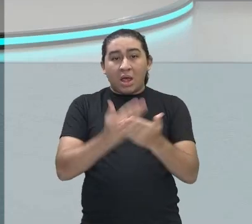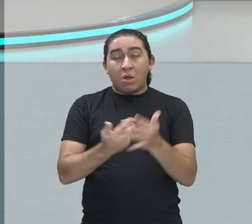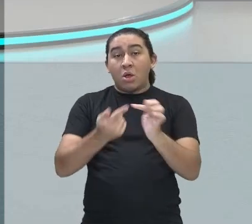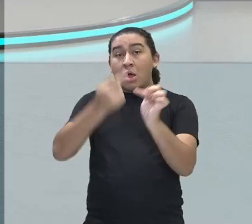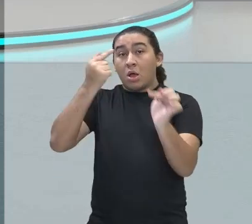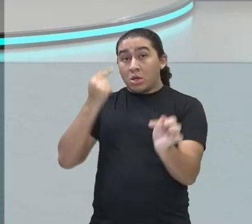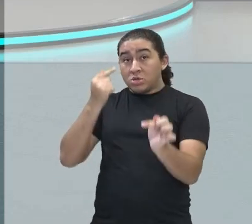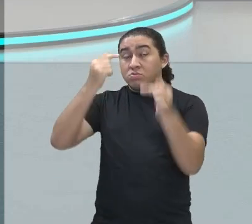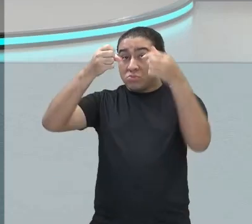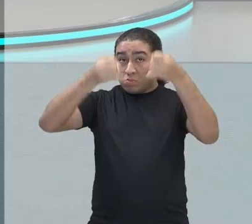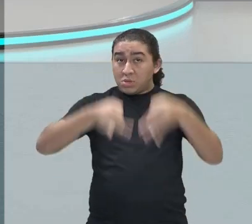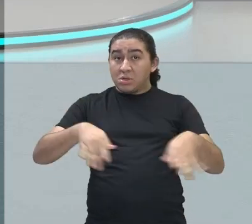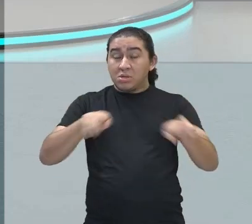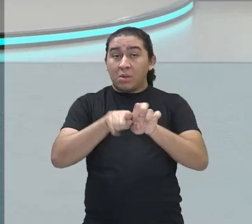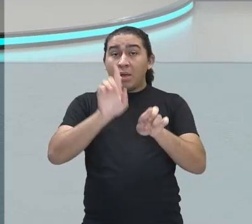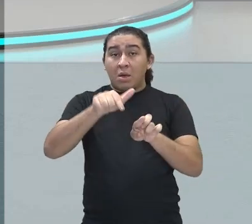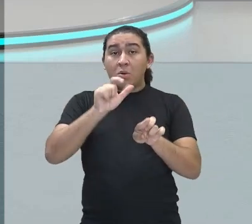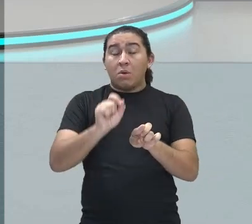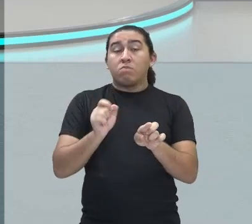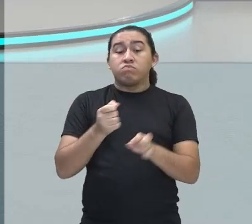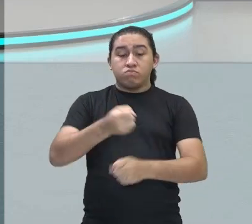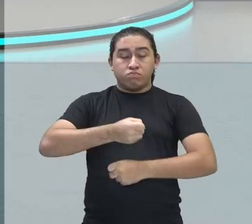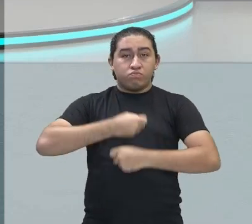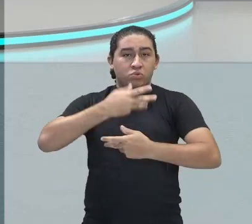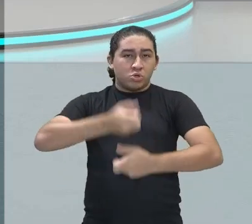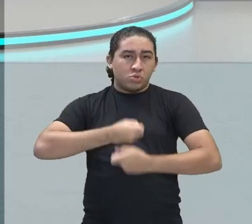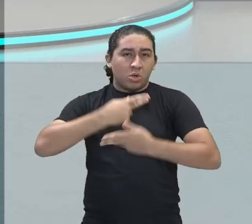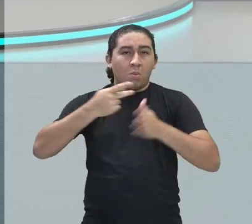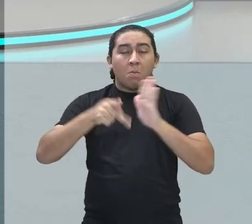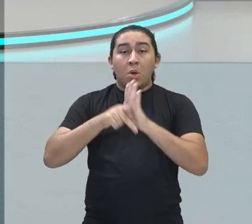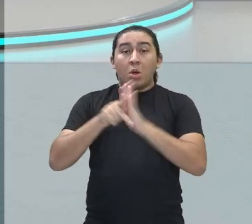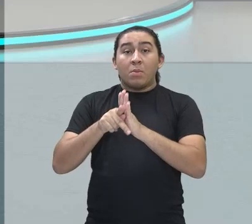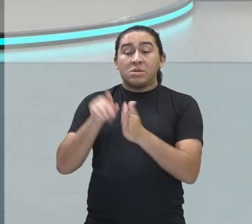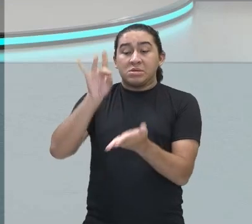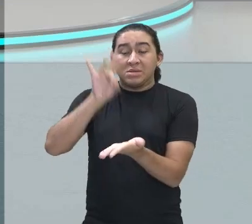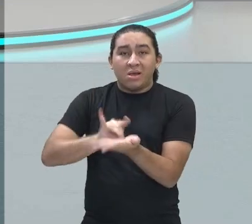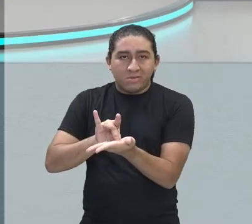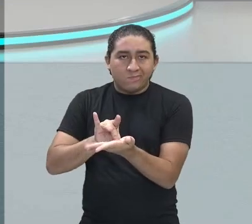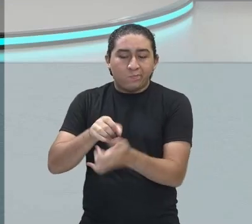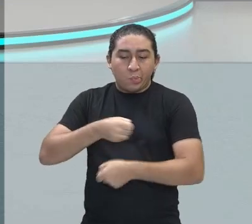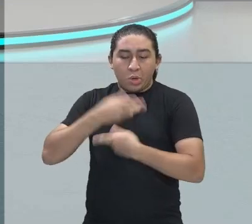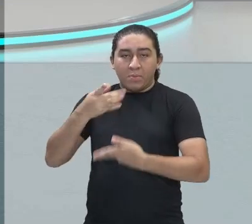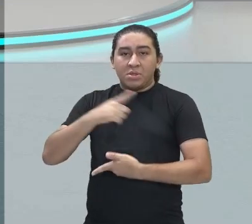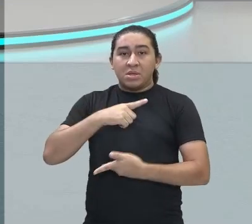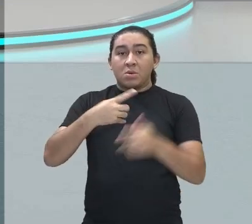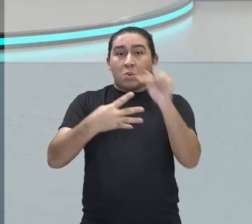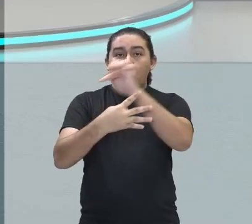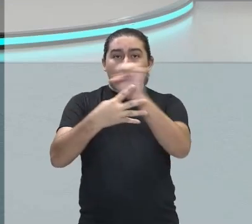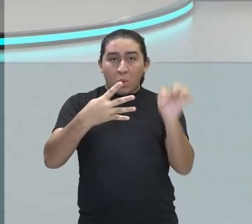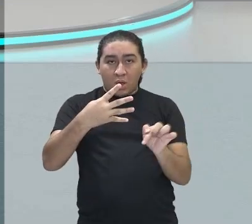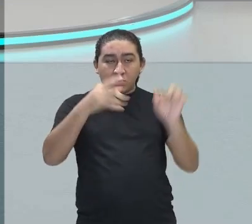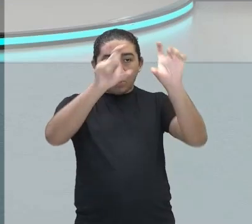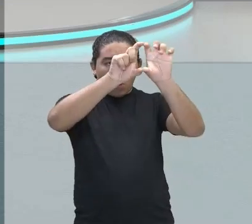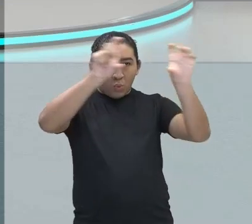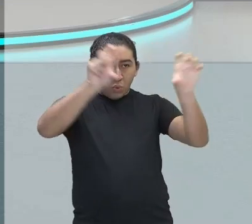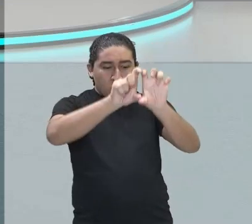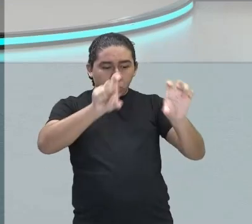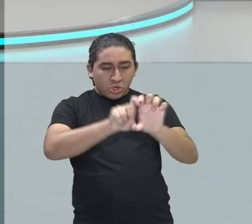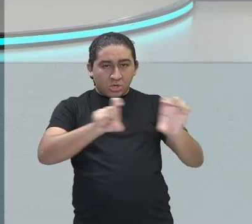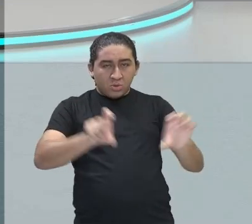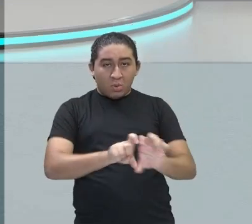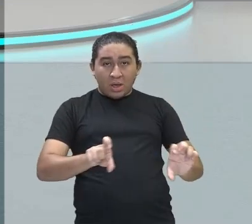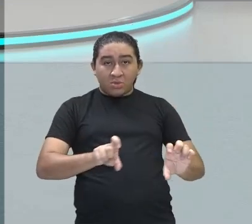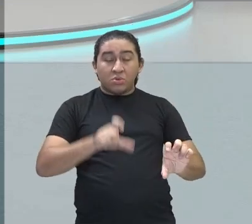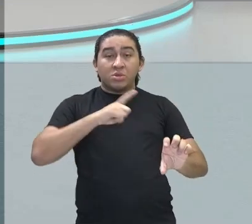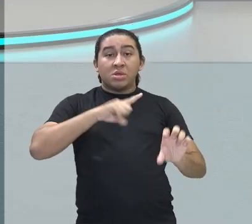a forma fixa do poema que consta 4 estrofes, 2 quartetos